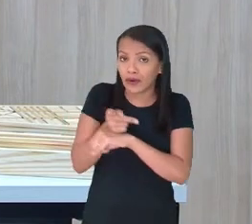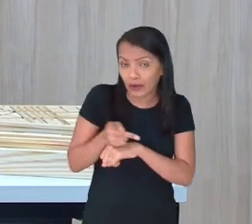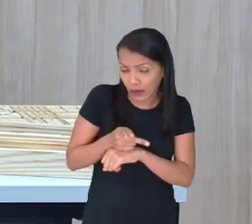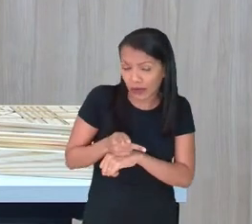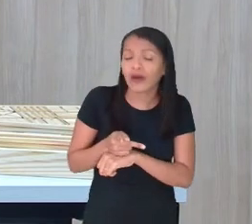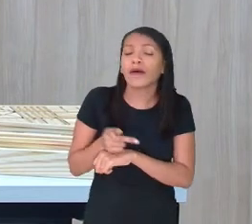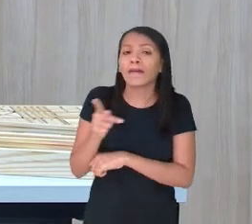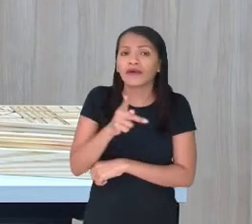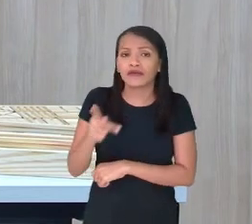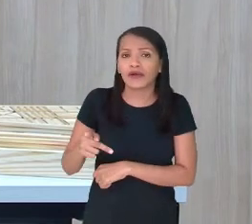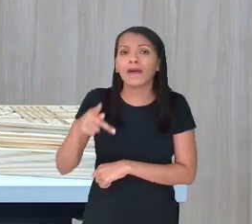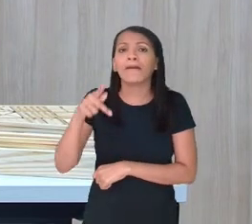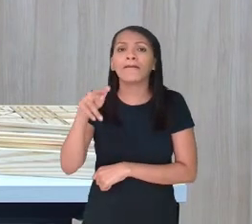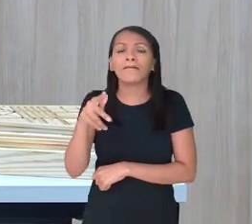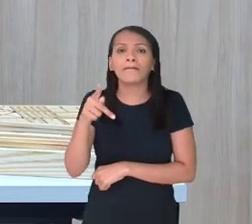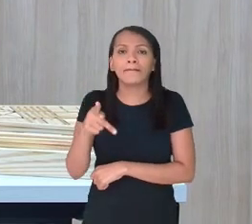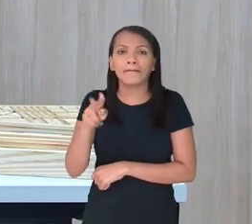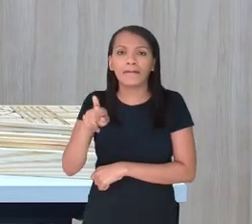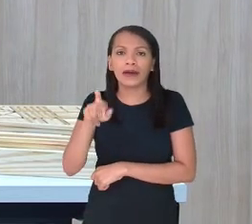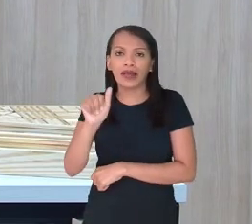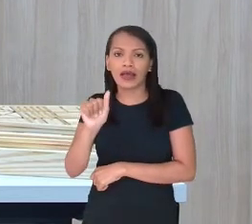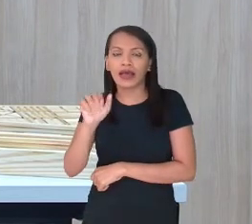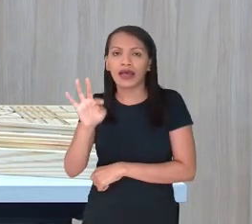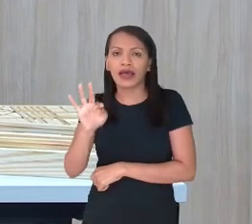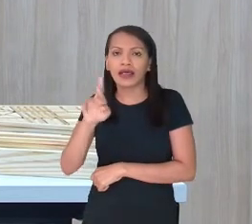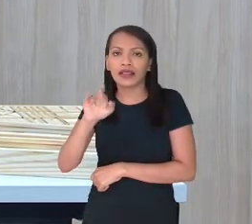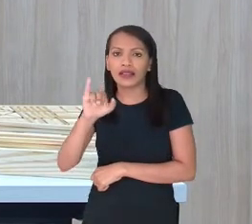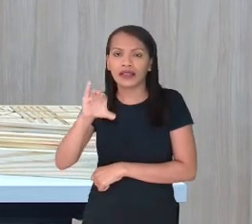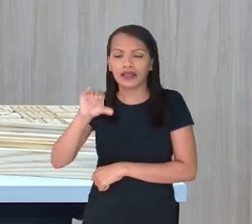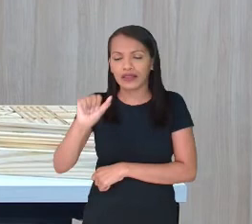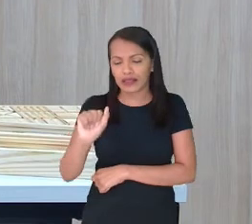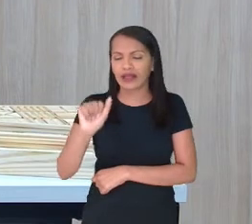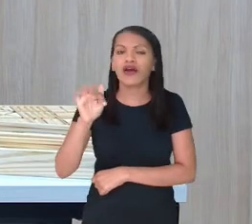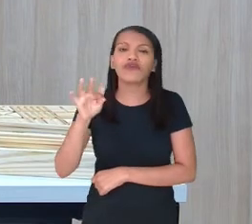Patrícia Fontes sobre essa temática. Então, na